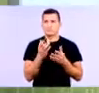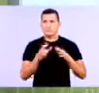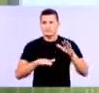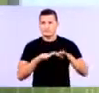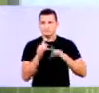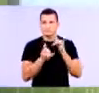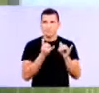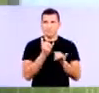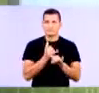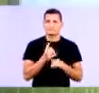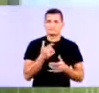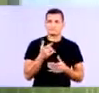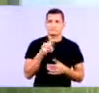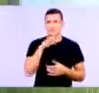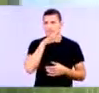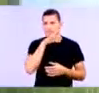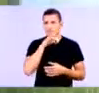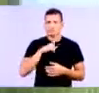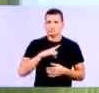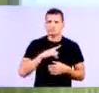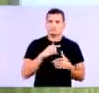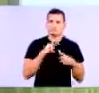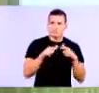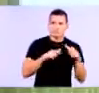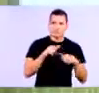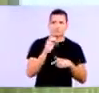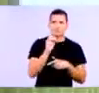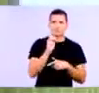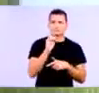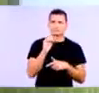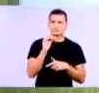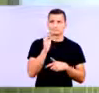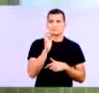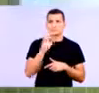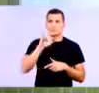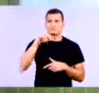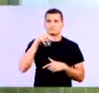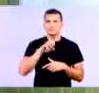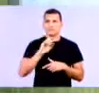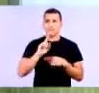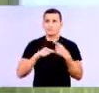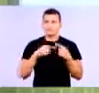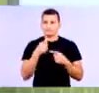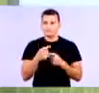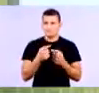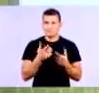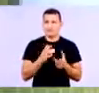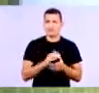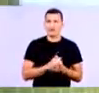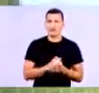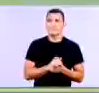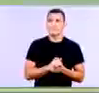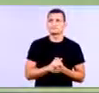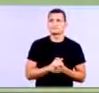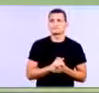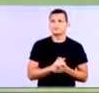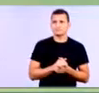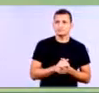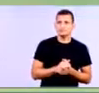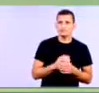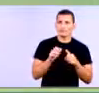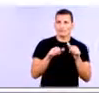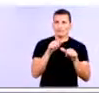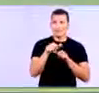naquele momento e a gente fica trabalhando offline e depois faz a alimentação para que o sistema se torne, vamos dizer,